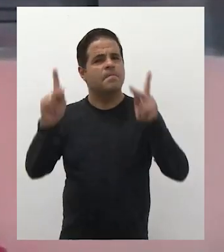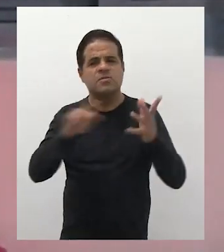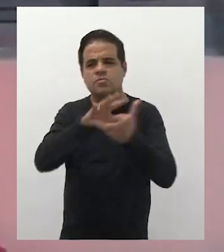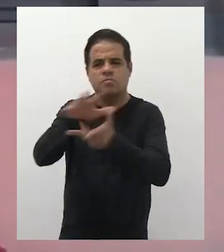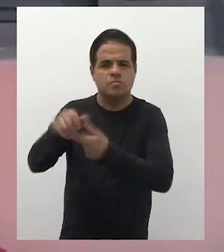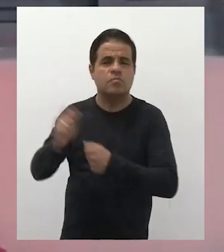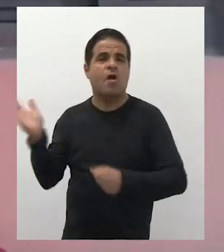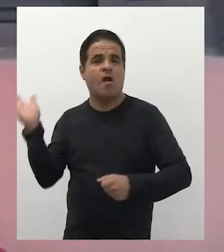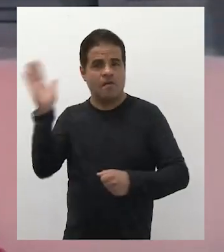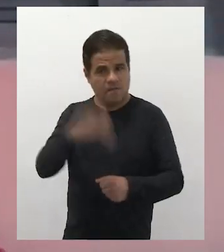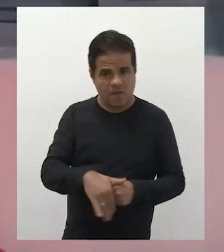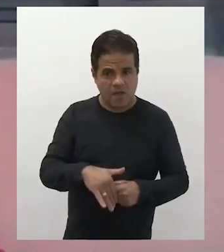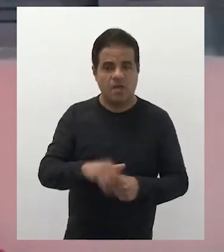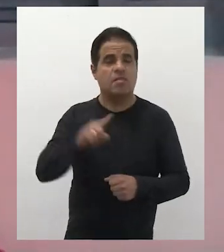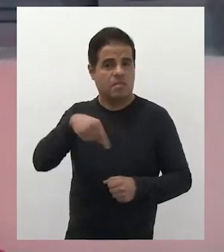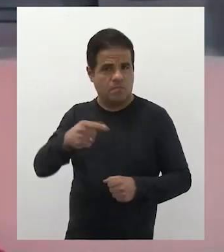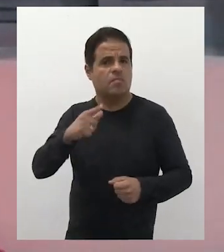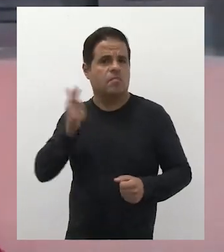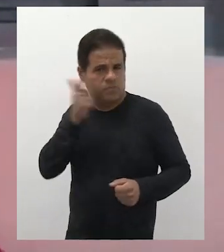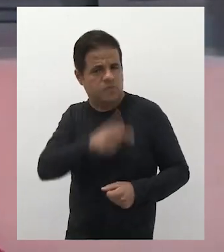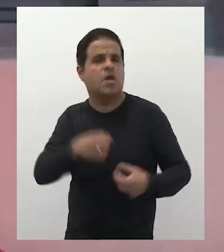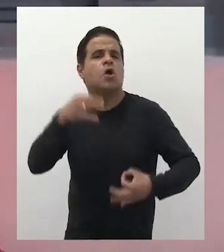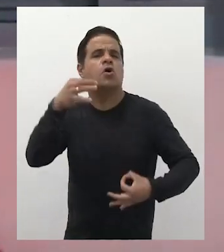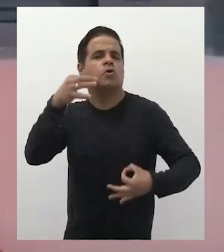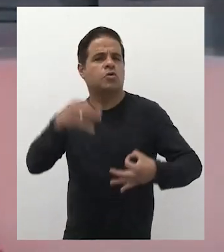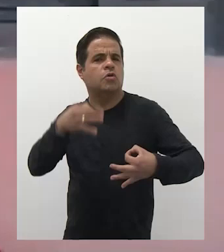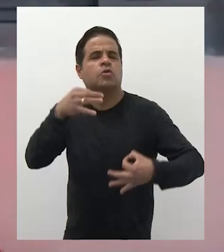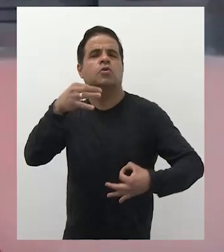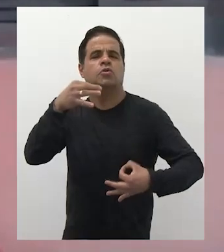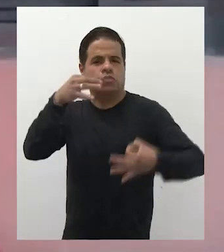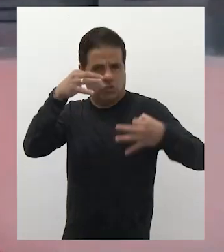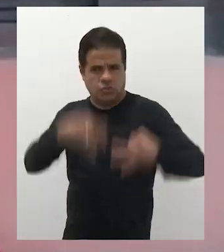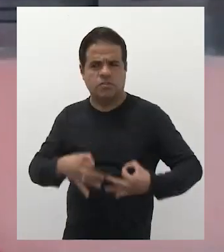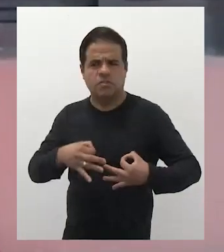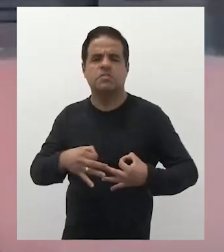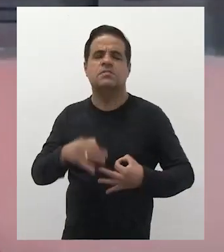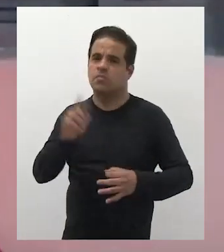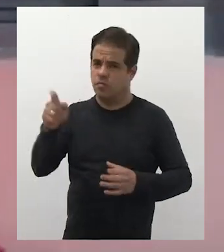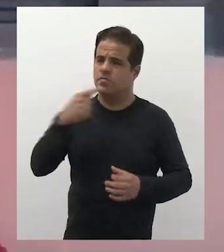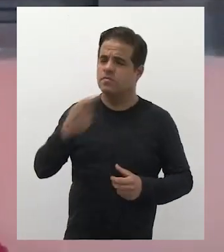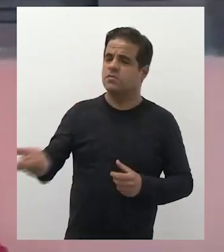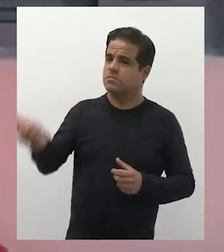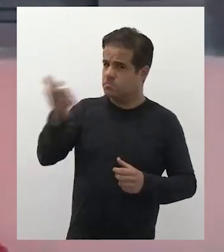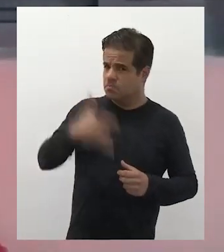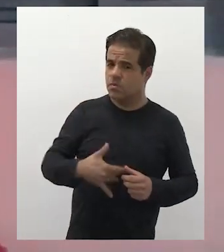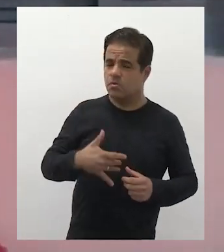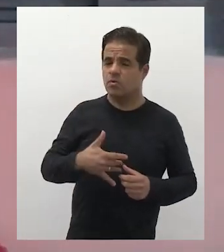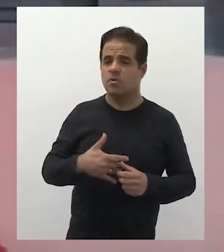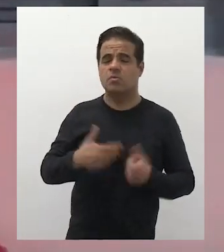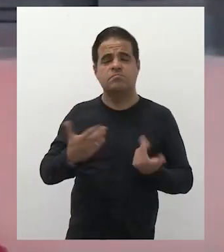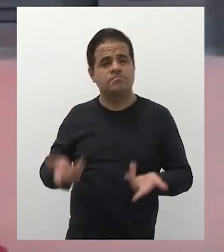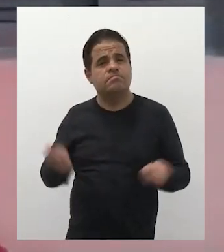só virá quando houver justiça. Foi parte da sua fala, né? Há muito poder econômico